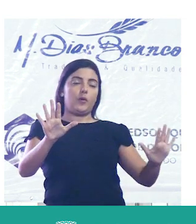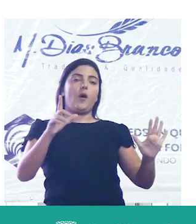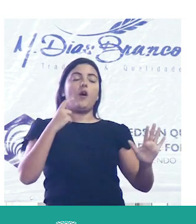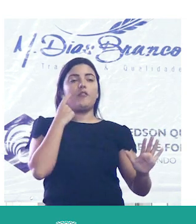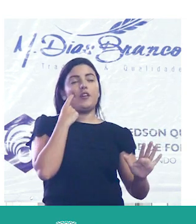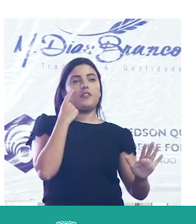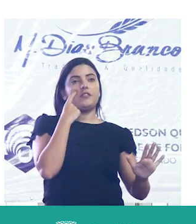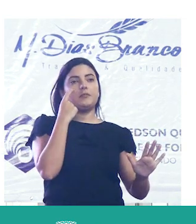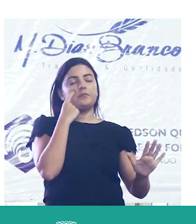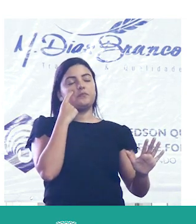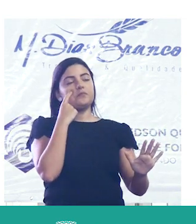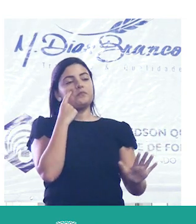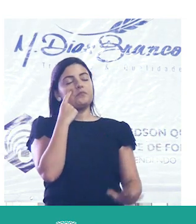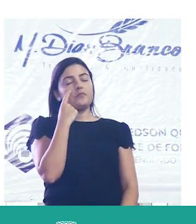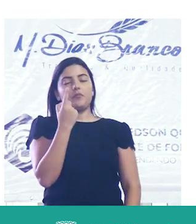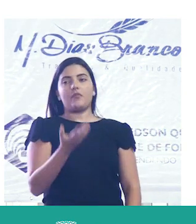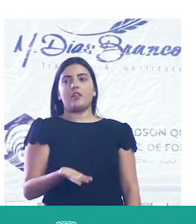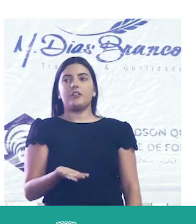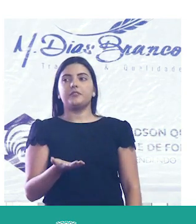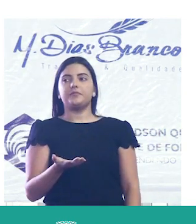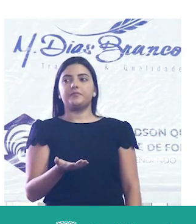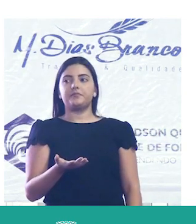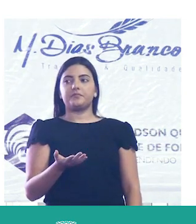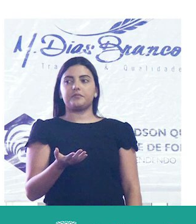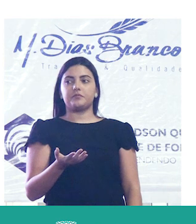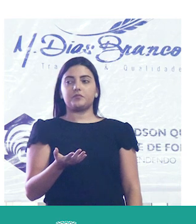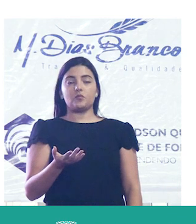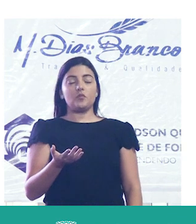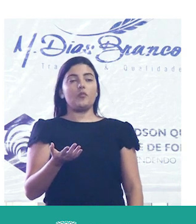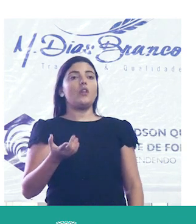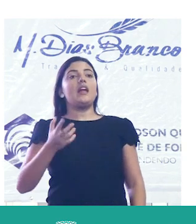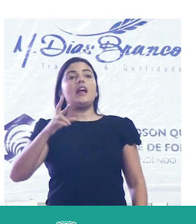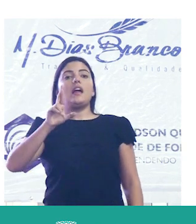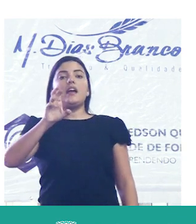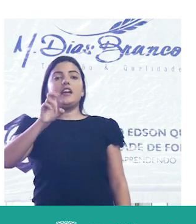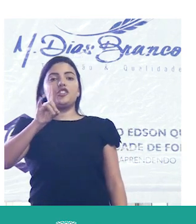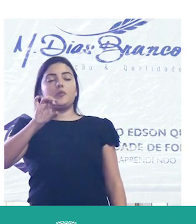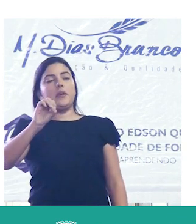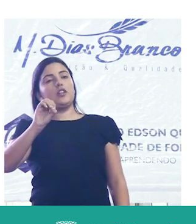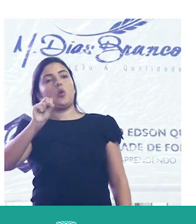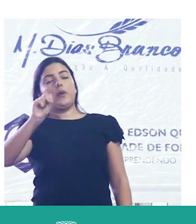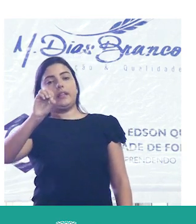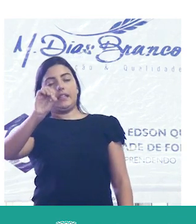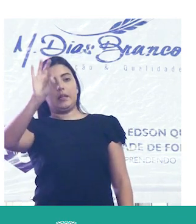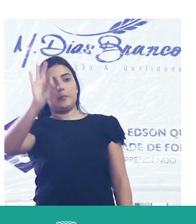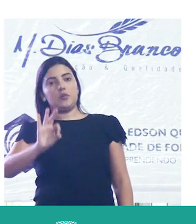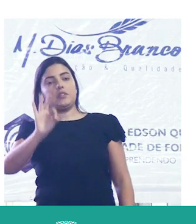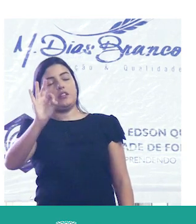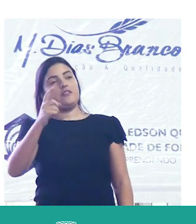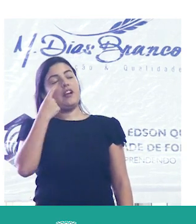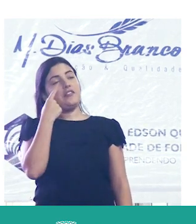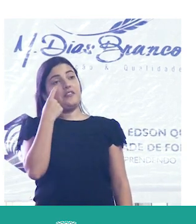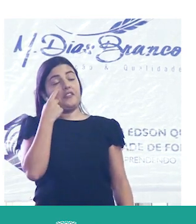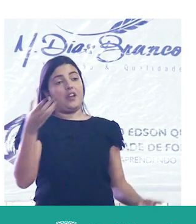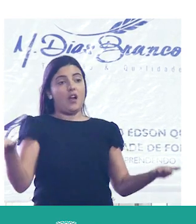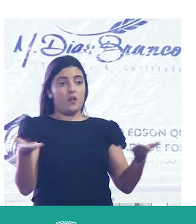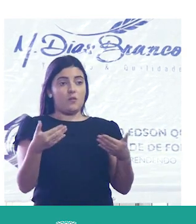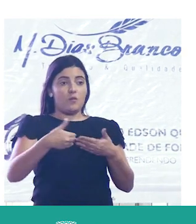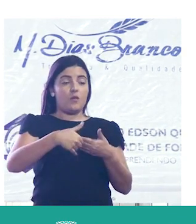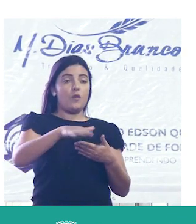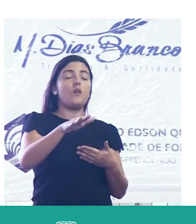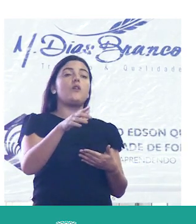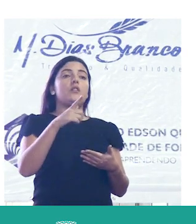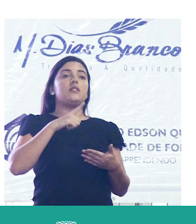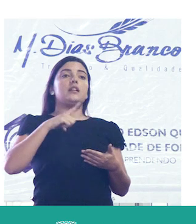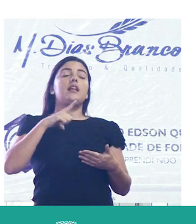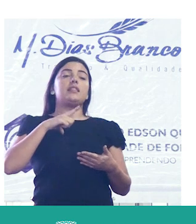Considere que a conversão do minério em zinco metálico tem rendimento de 80% nesta sequência de equações químicas. Considere